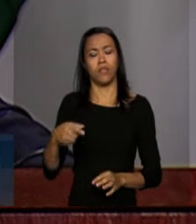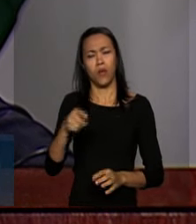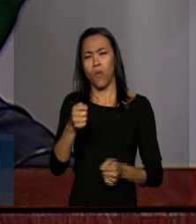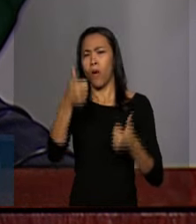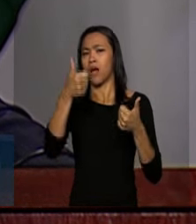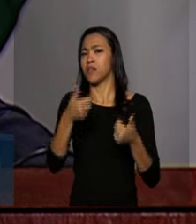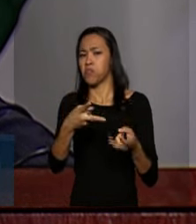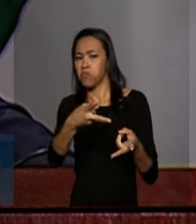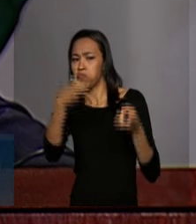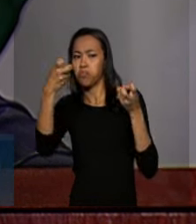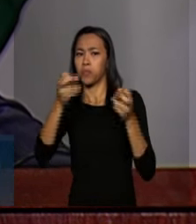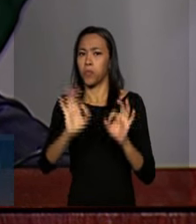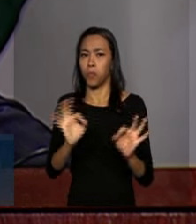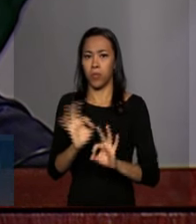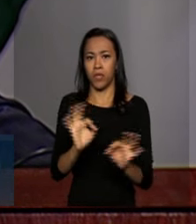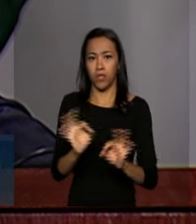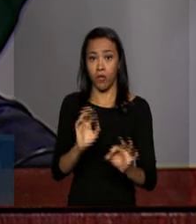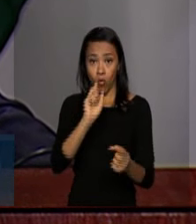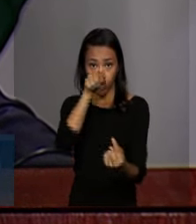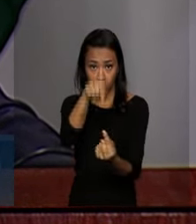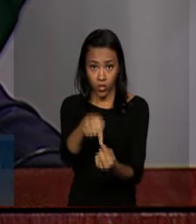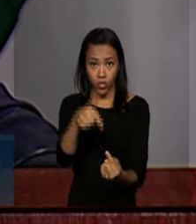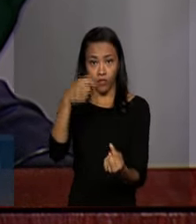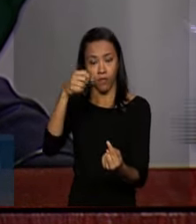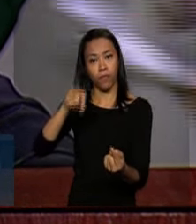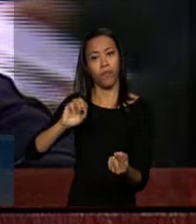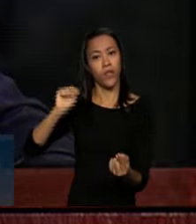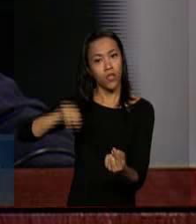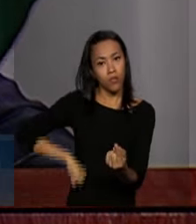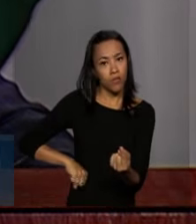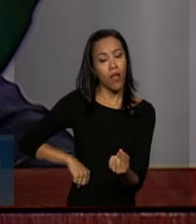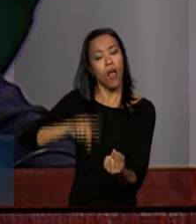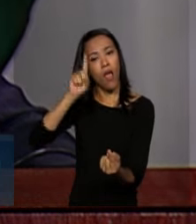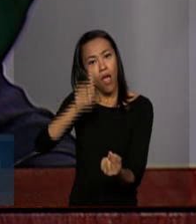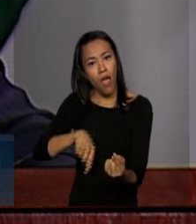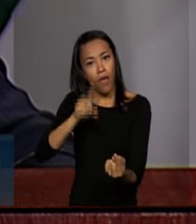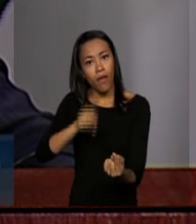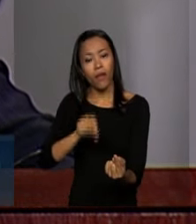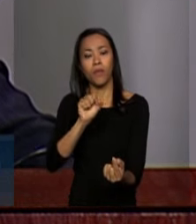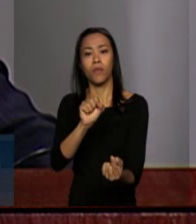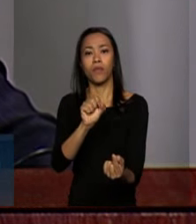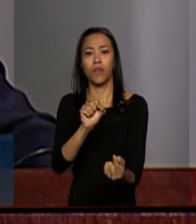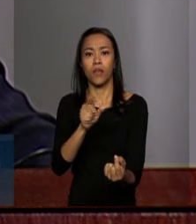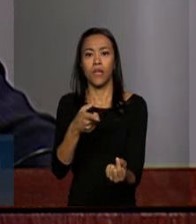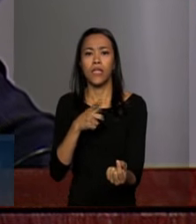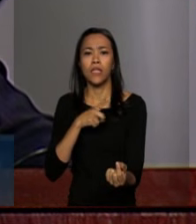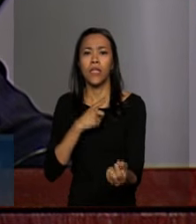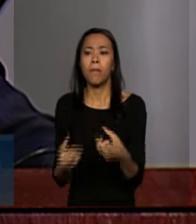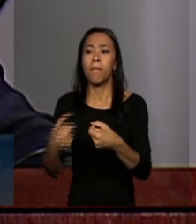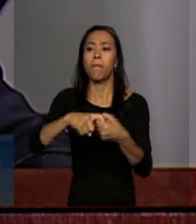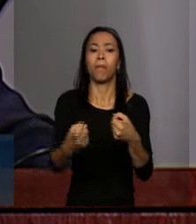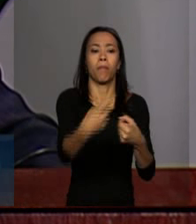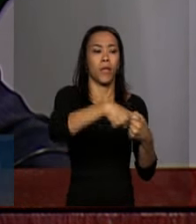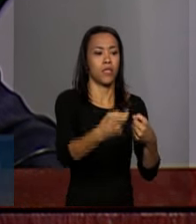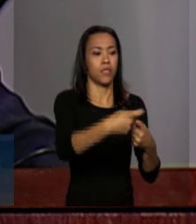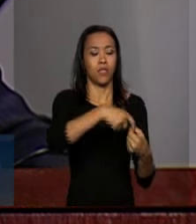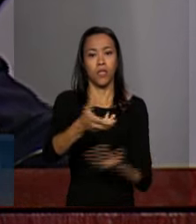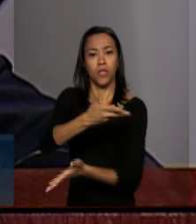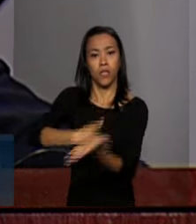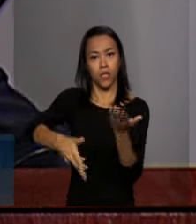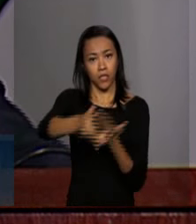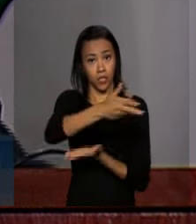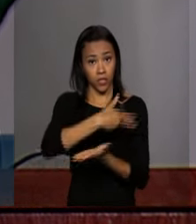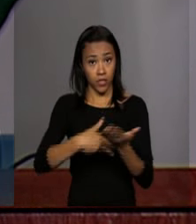despercebidos, já que o objetivo da diplomacia se constitui, em grande medida, em forjar parcerias mutuamente benéficas,